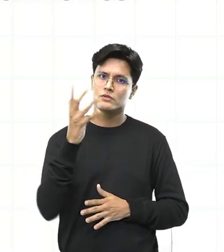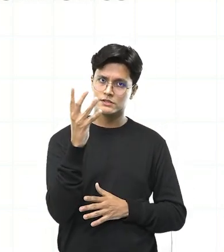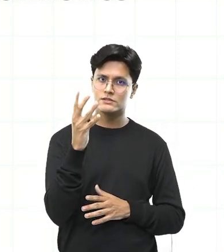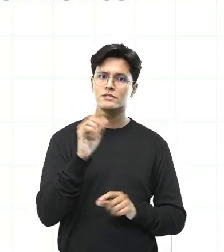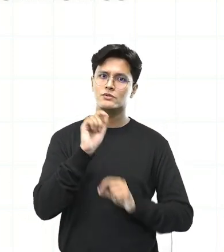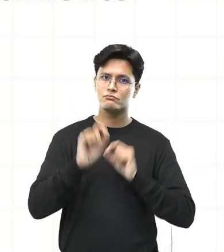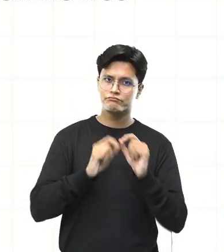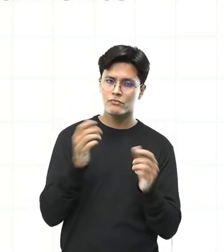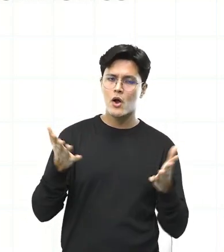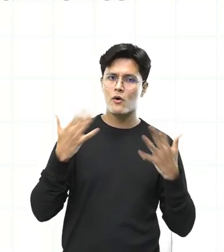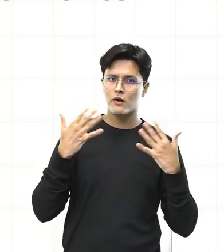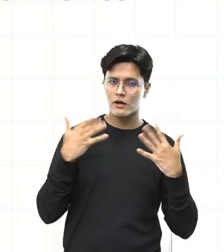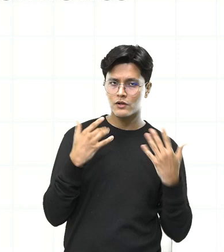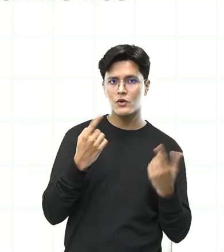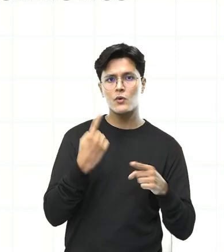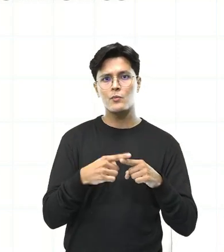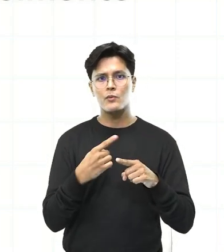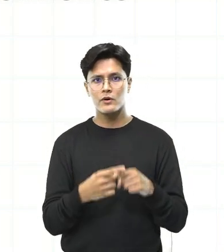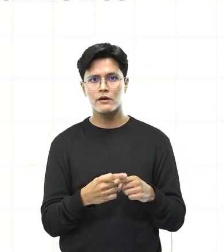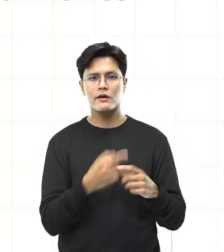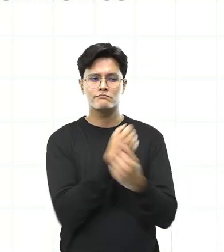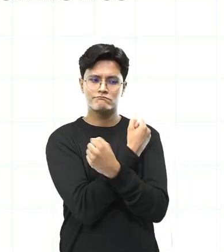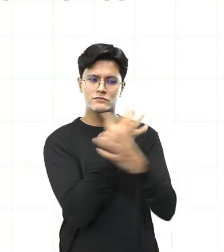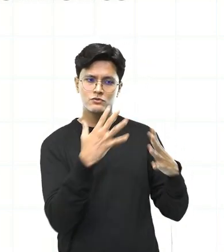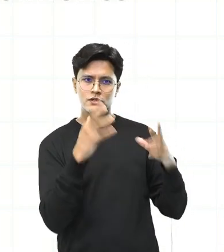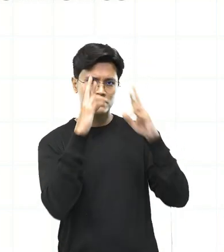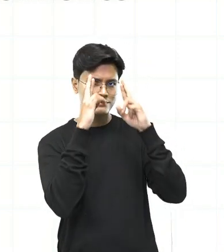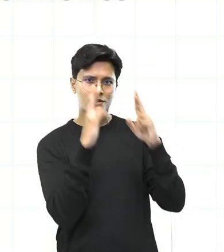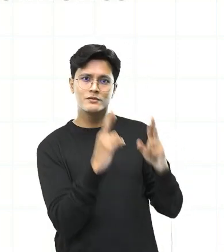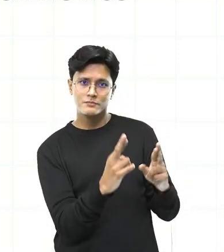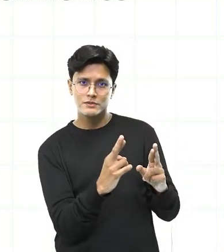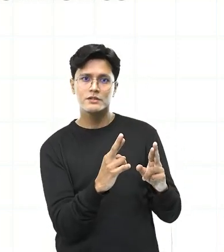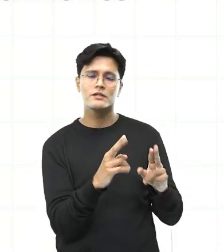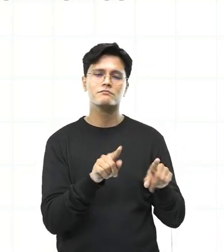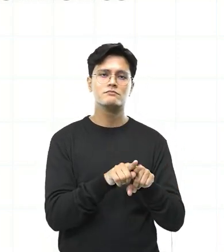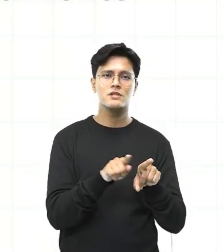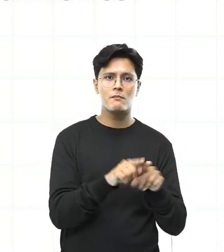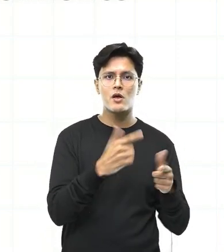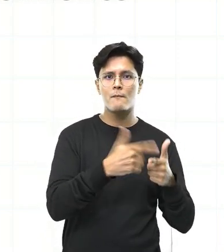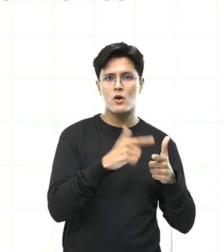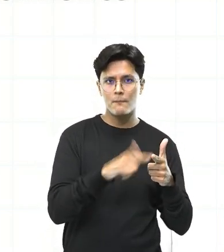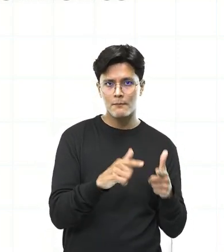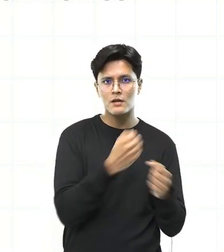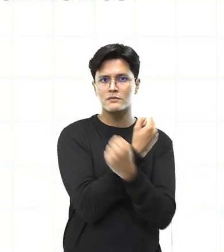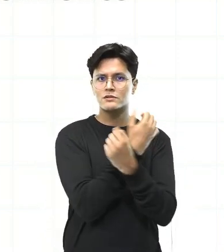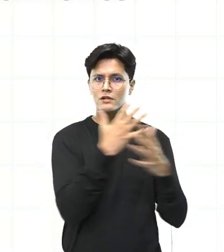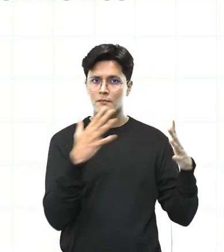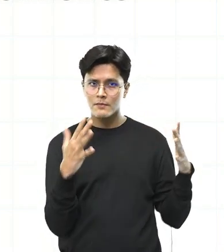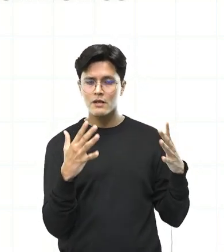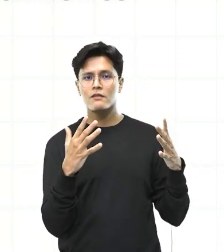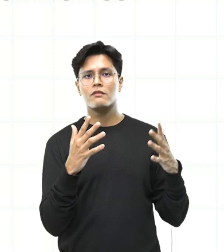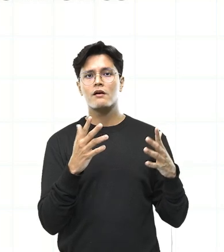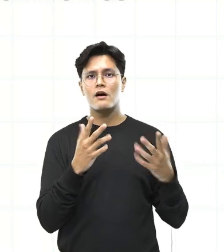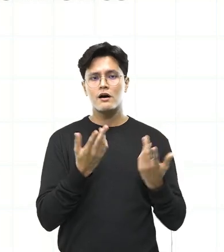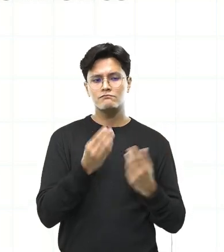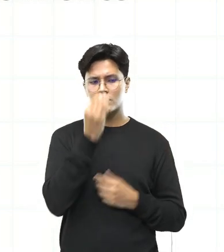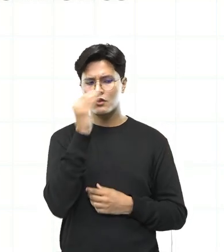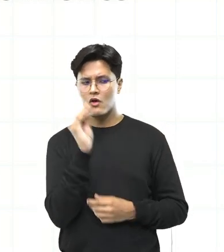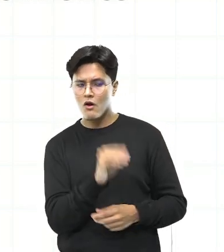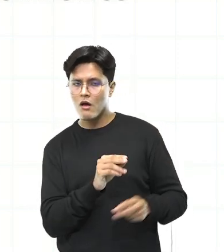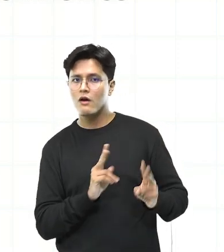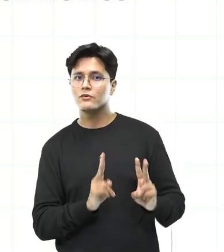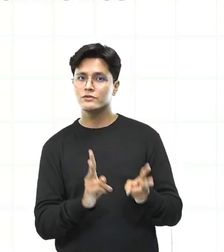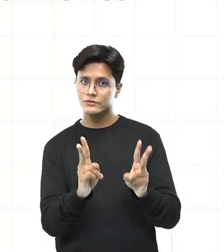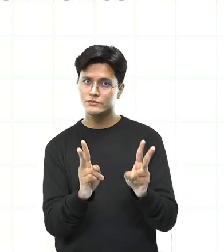nós estamos desrespeitando a natureza, né? Nós continuamos ignorando as causas ambientais e alguém concordou com o texto.